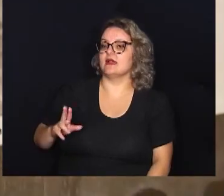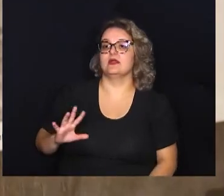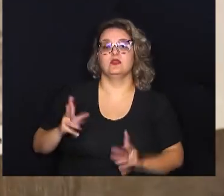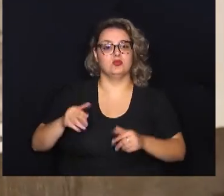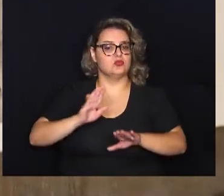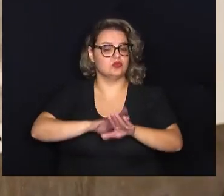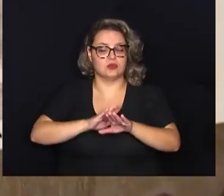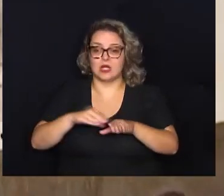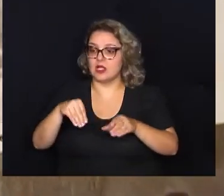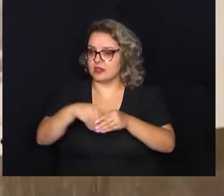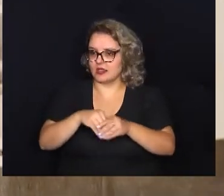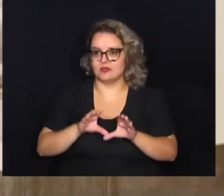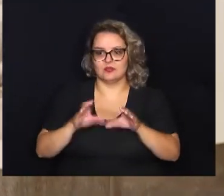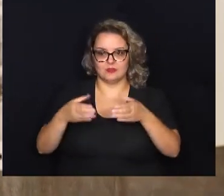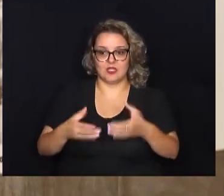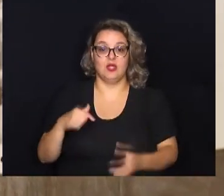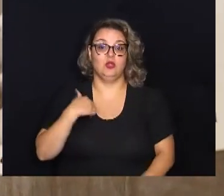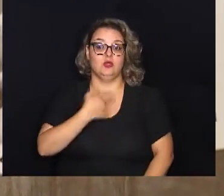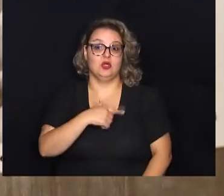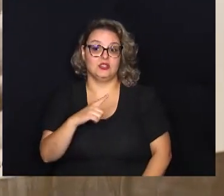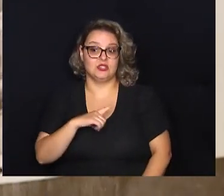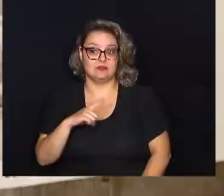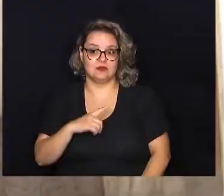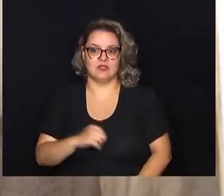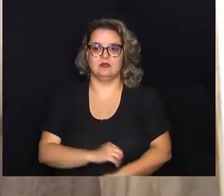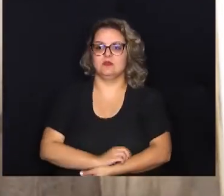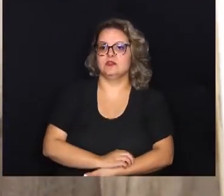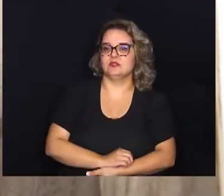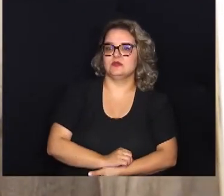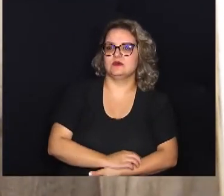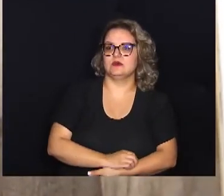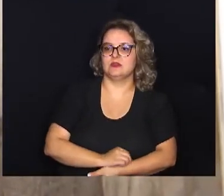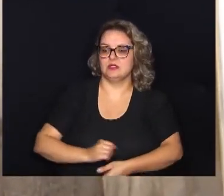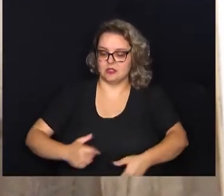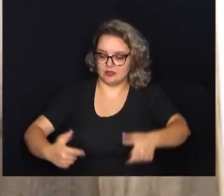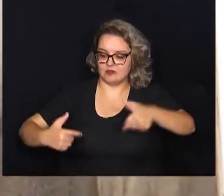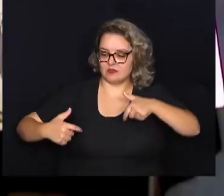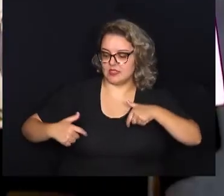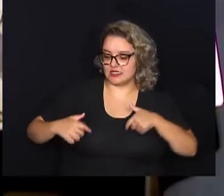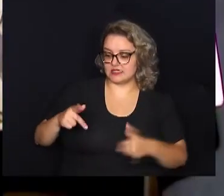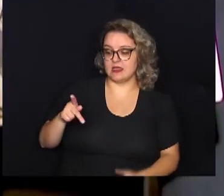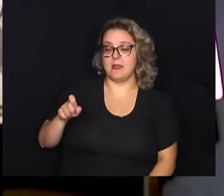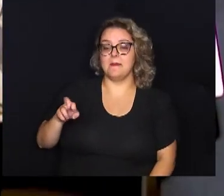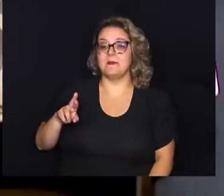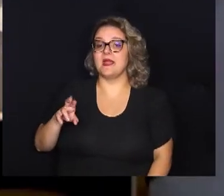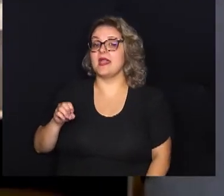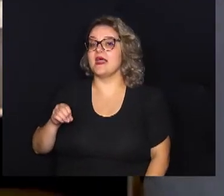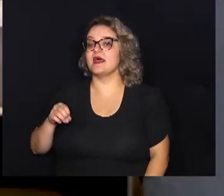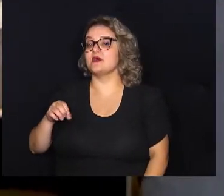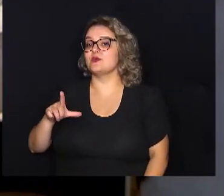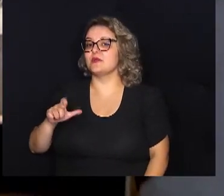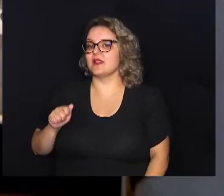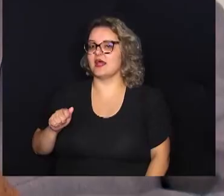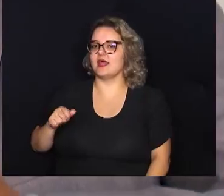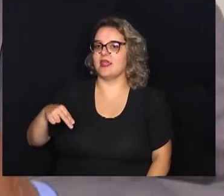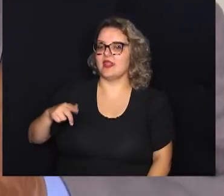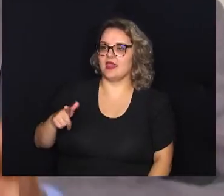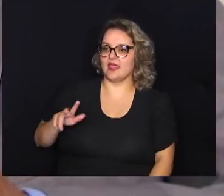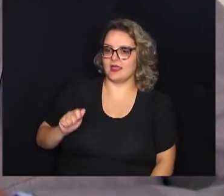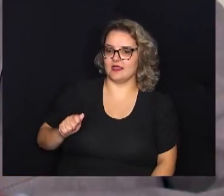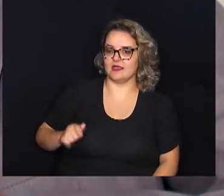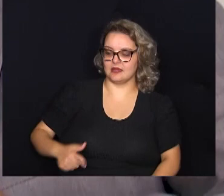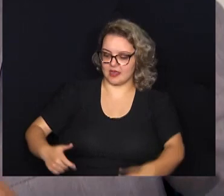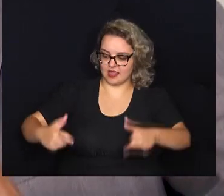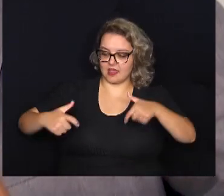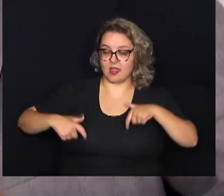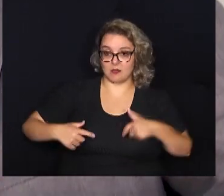Nós tivemos a Miss Pérola Negra lá no clube, A Miss Campinas participou, né? Foi